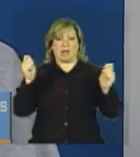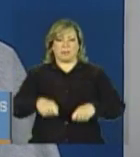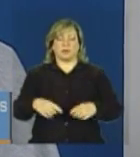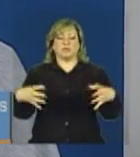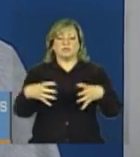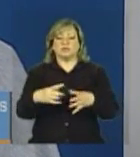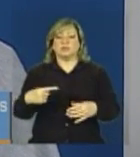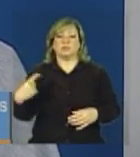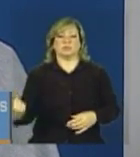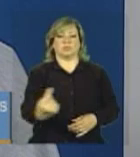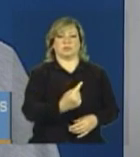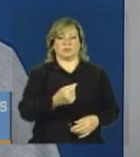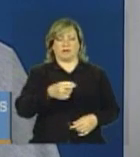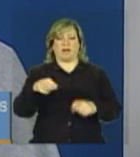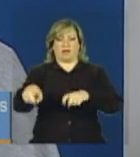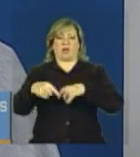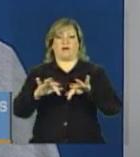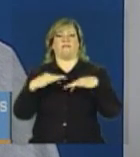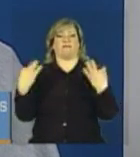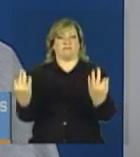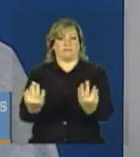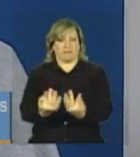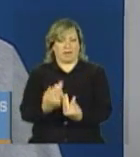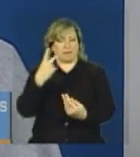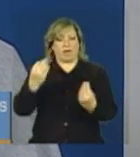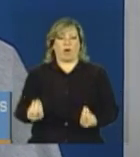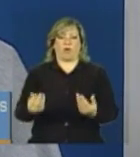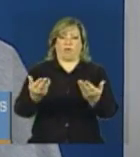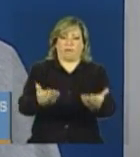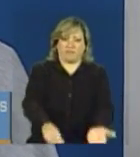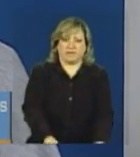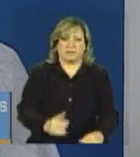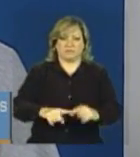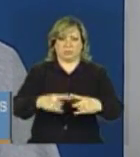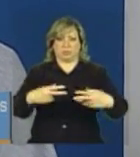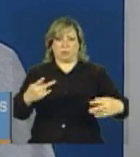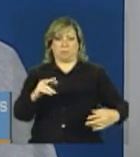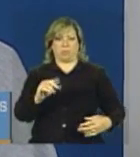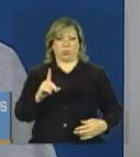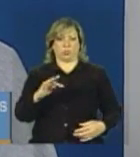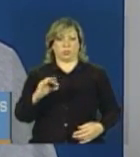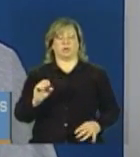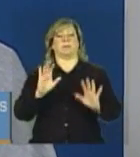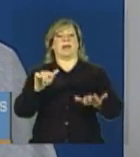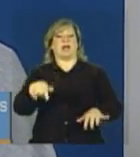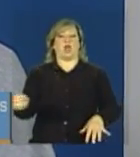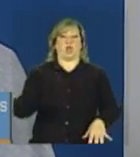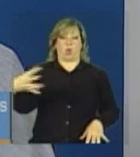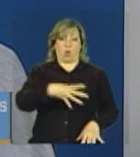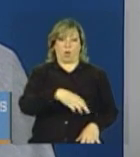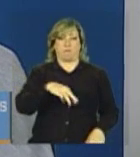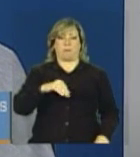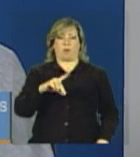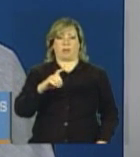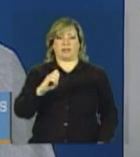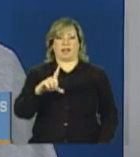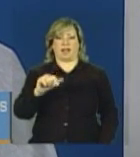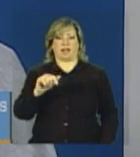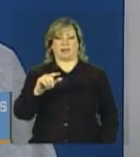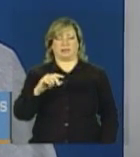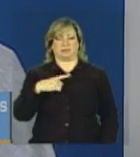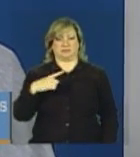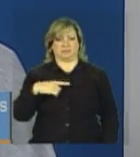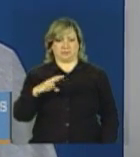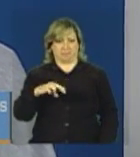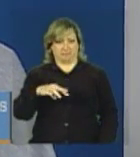às organizações da agricultura familiar para ofertar. Agora, nessa nova modalidade, nessa nova forma